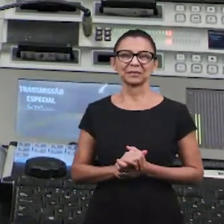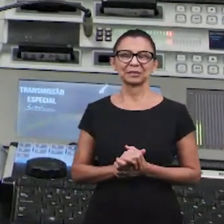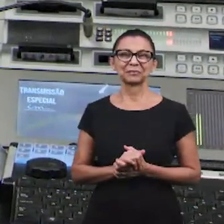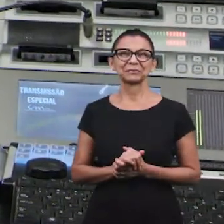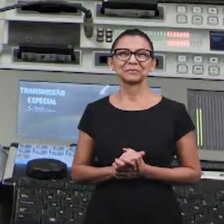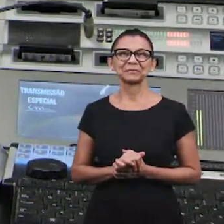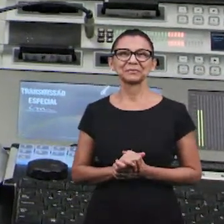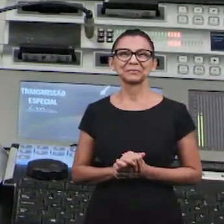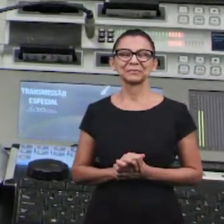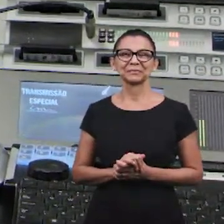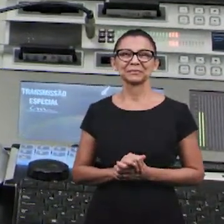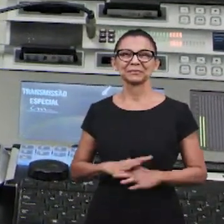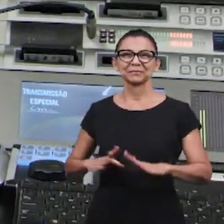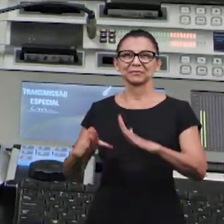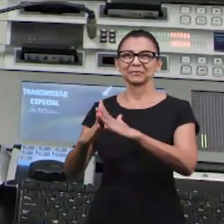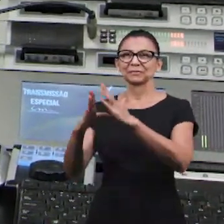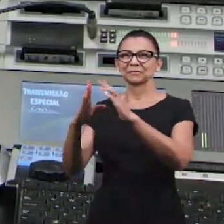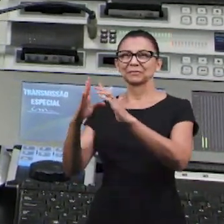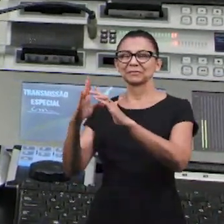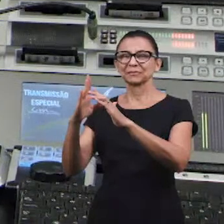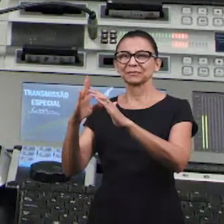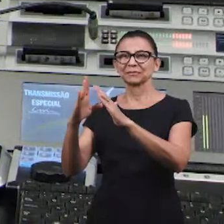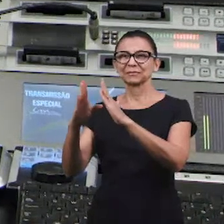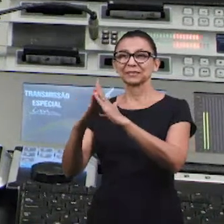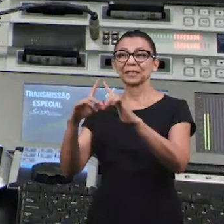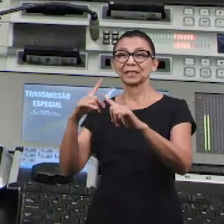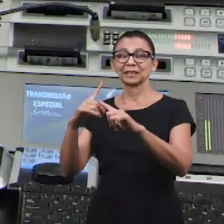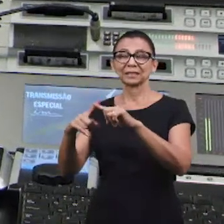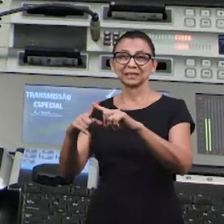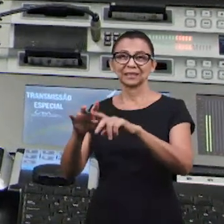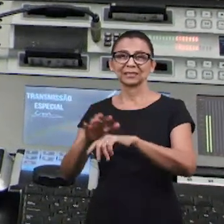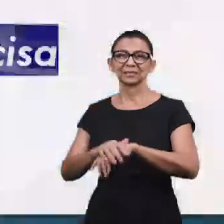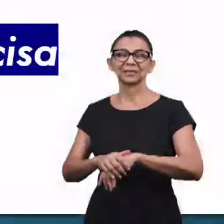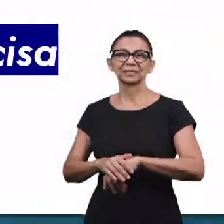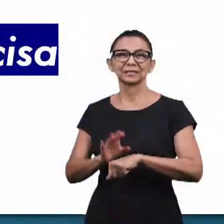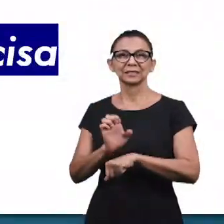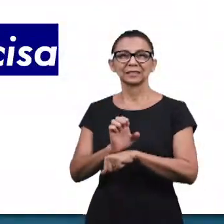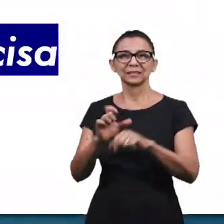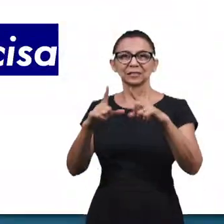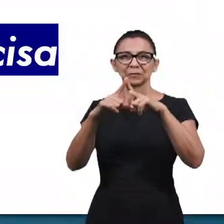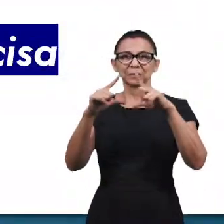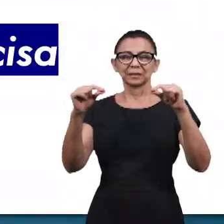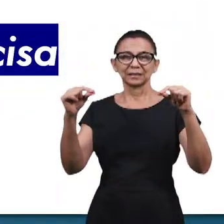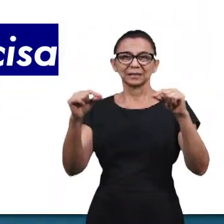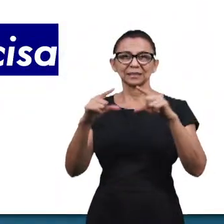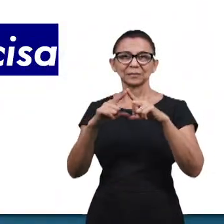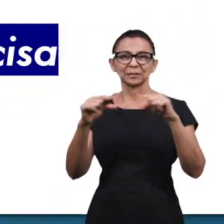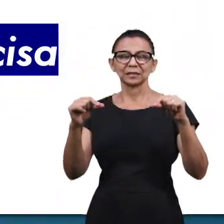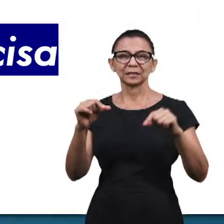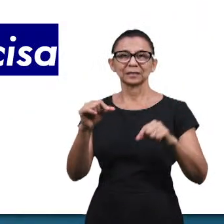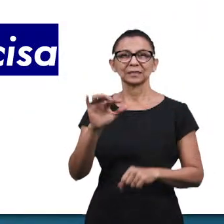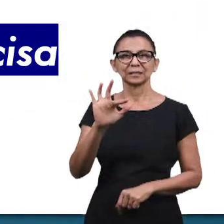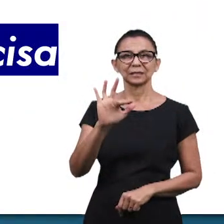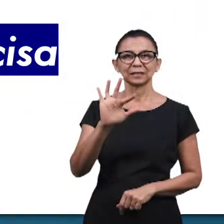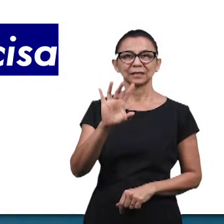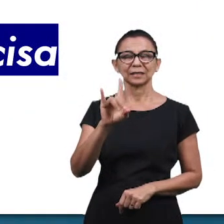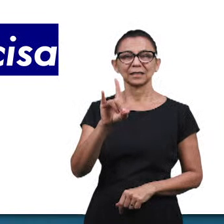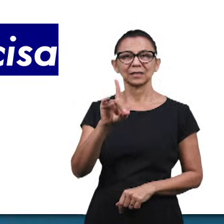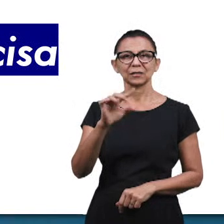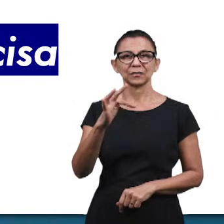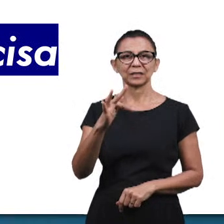no Distrito Federal, na região ali de Brasília, e ela escreveu dizendo assim, na resposta: sim, porque fala